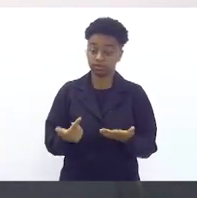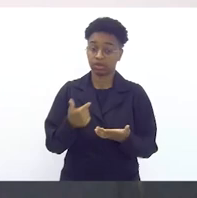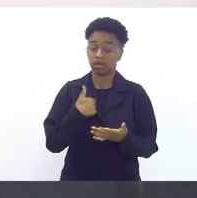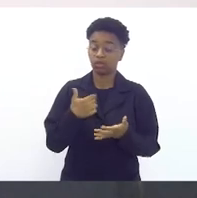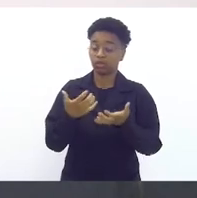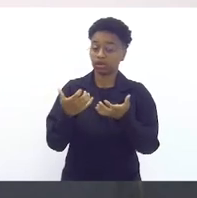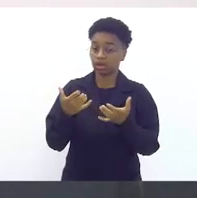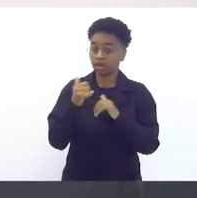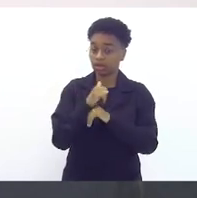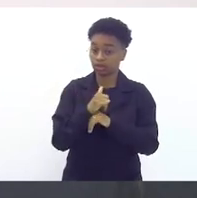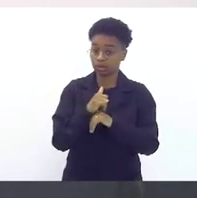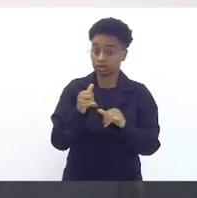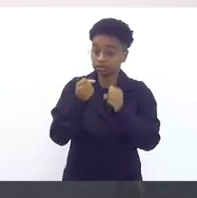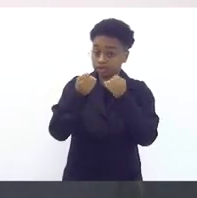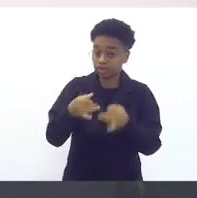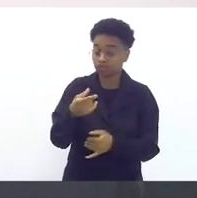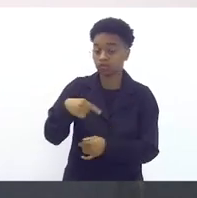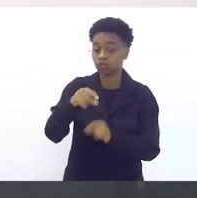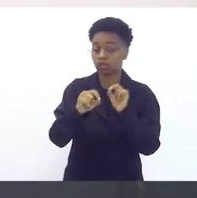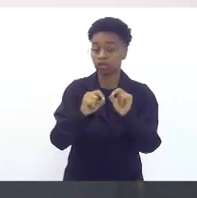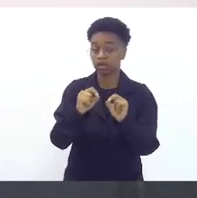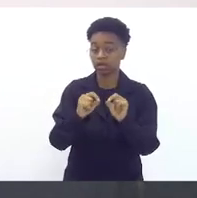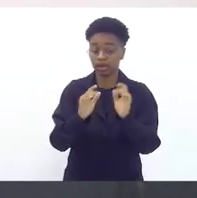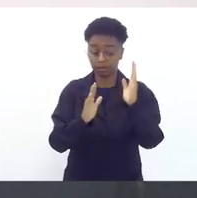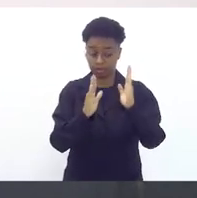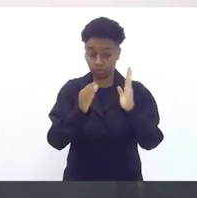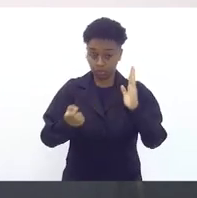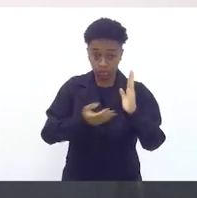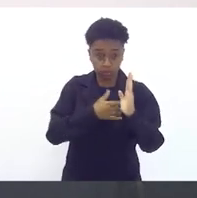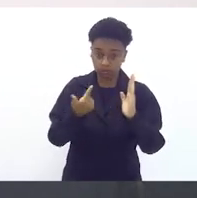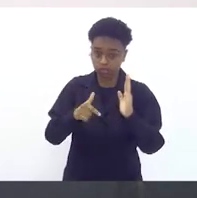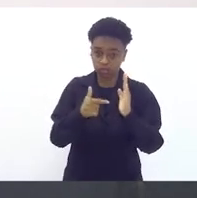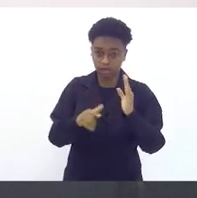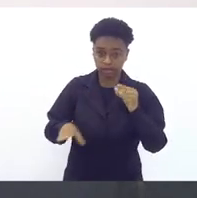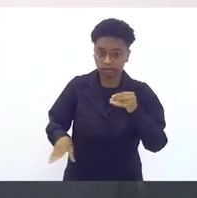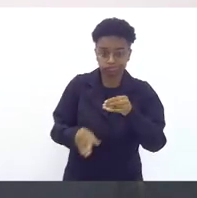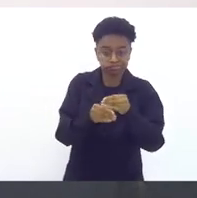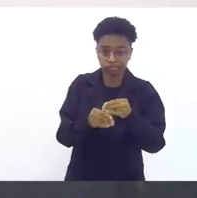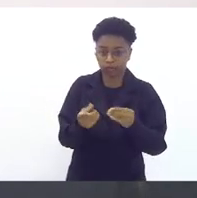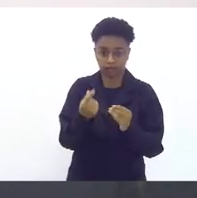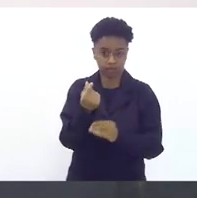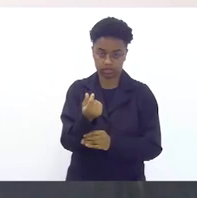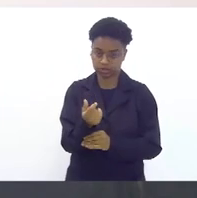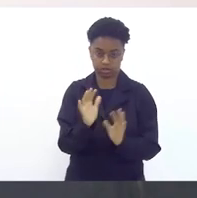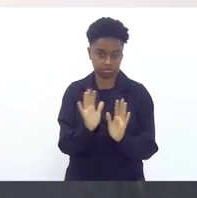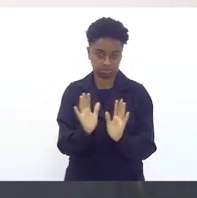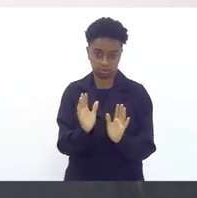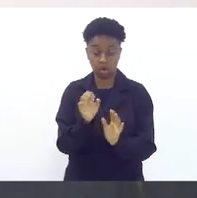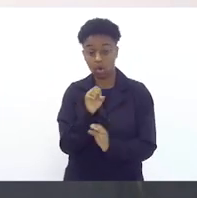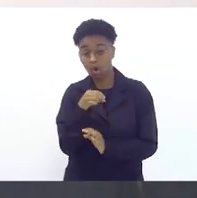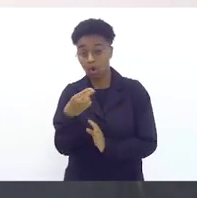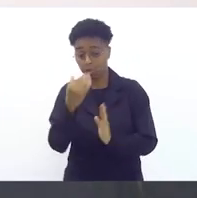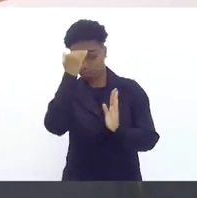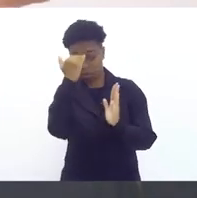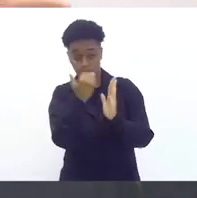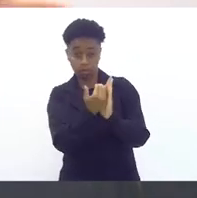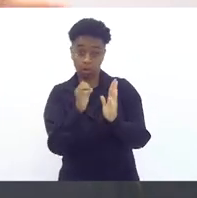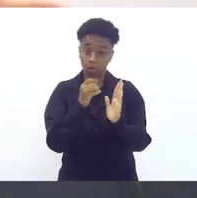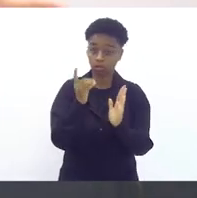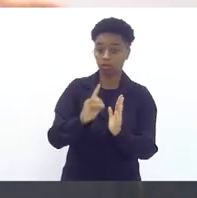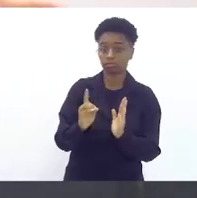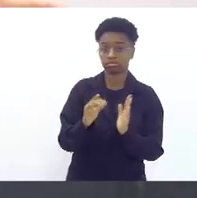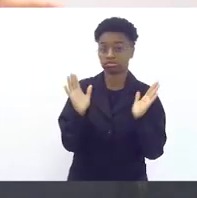retornar é que, no novo regime, não tem compensação financeira. Ou você está cumprindo o regime ou não